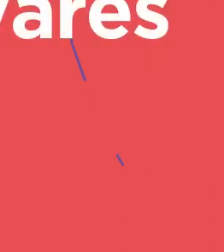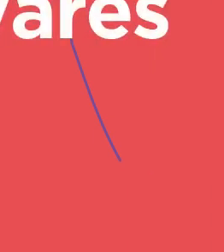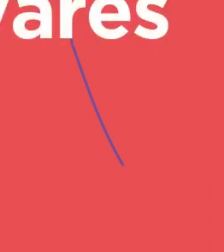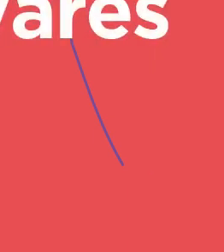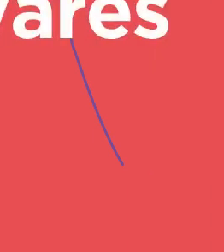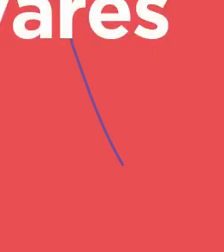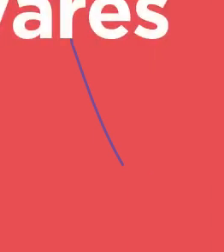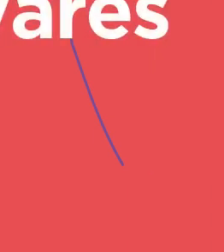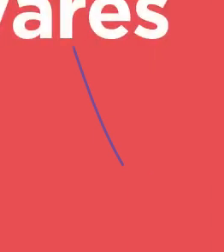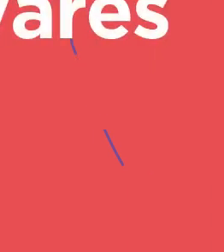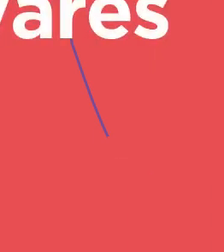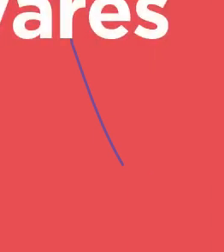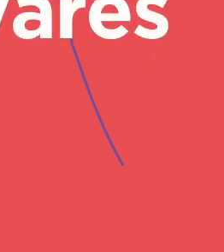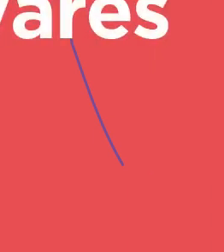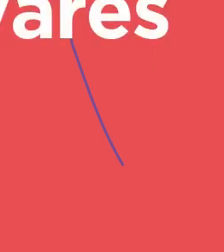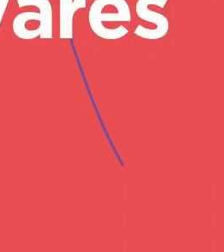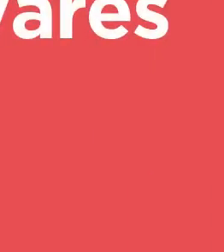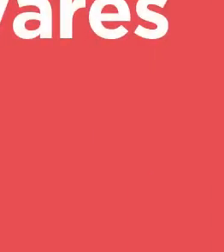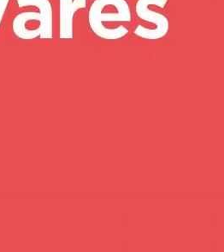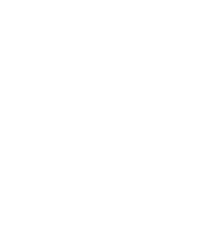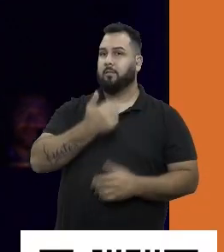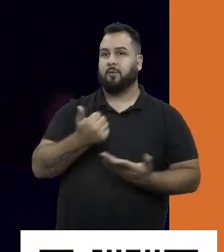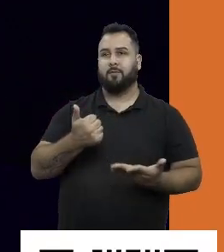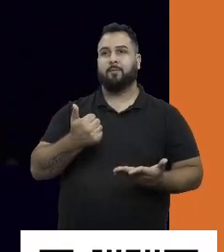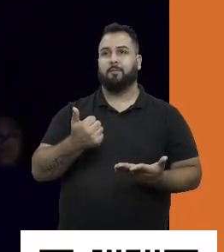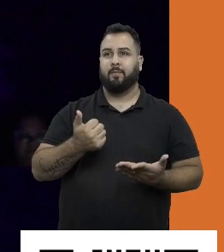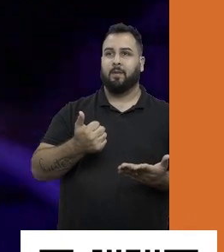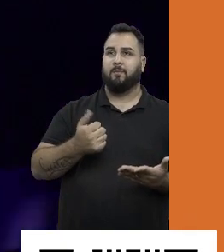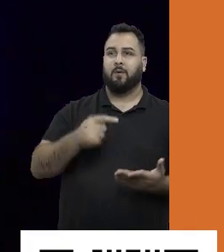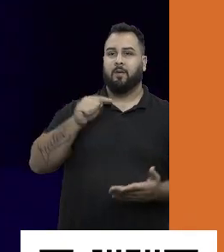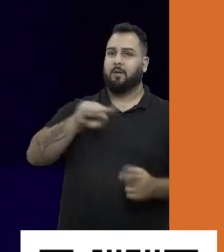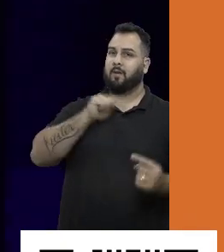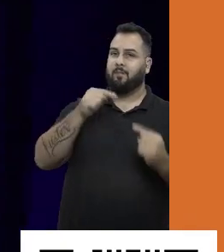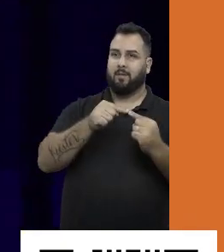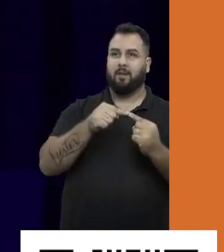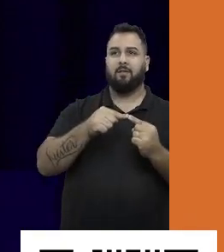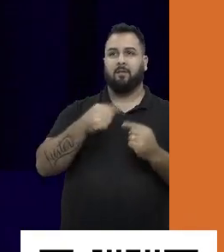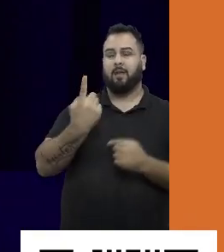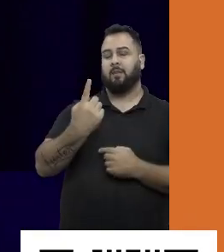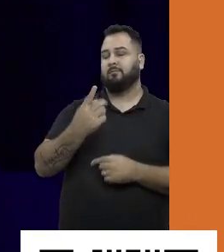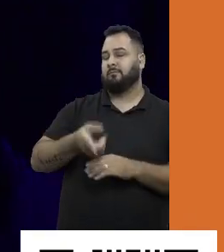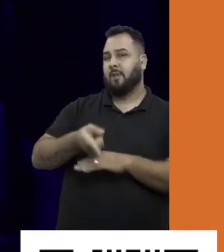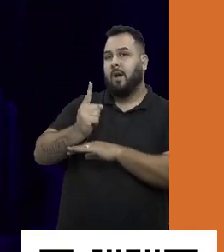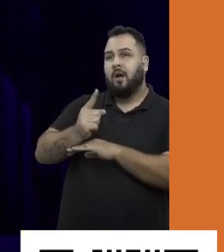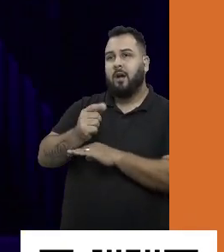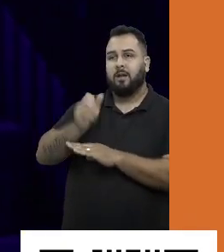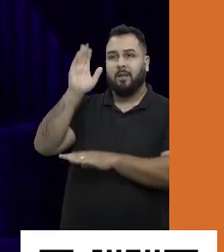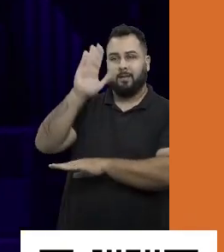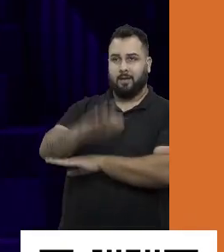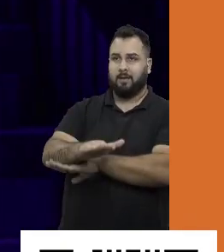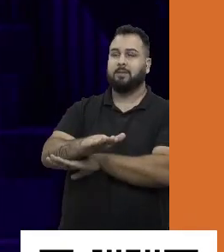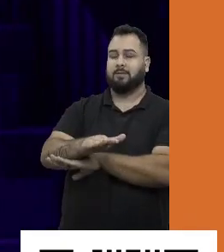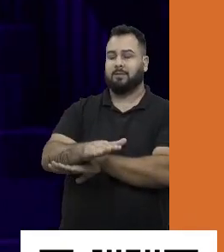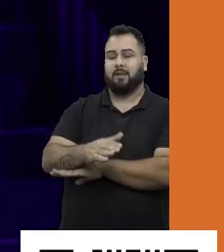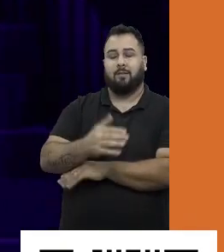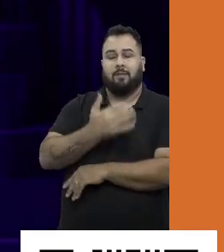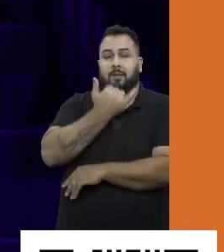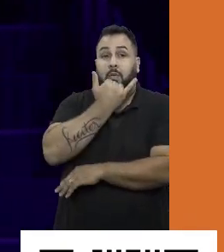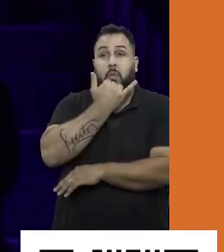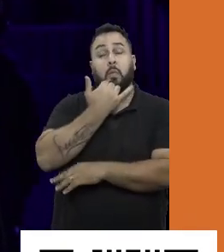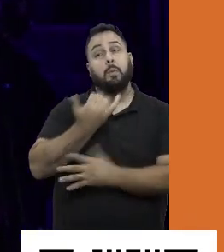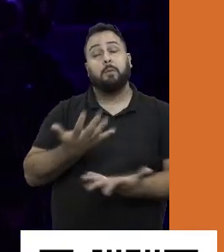Boa tarde galera tudo bem bom me botar na missão de falar uma hora da tarde né então desculpem